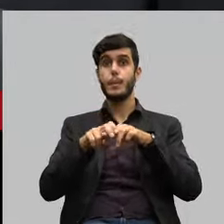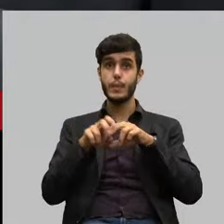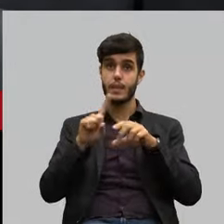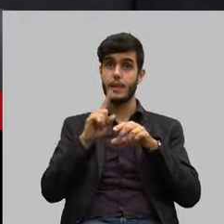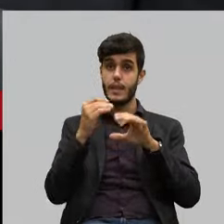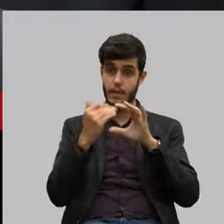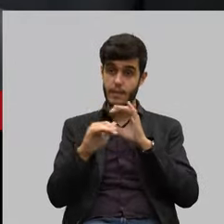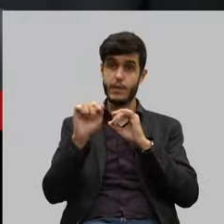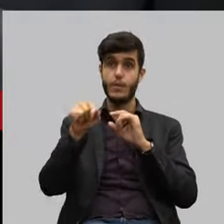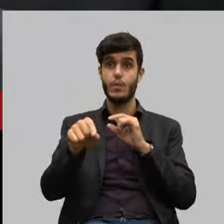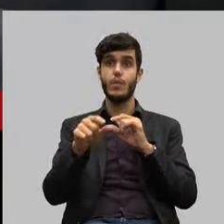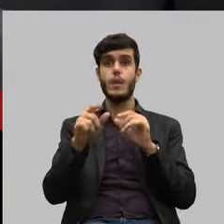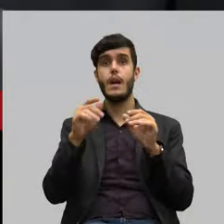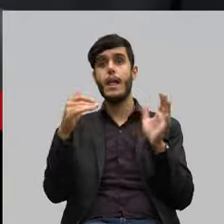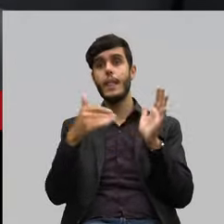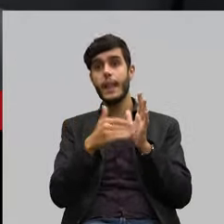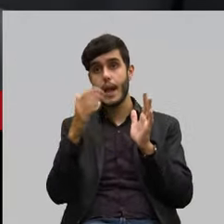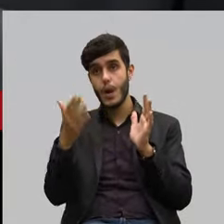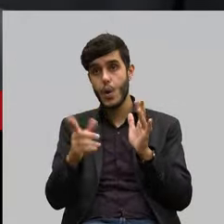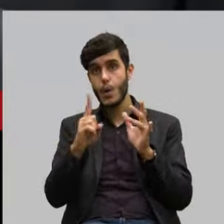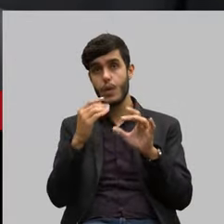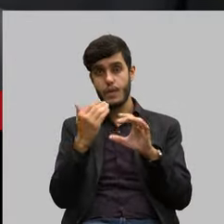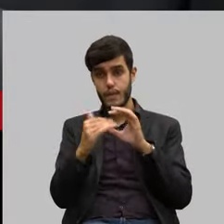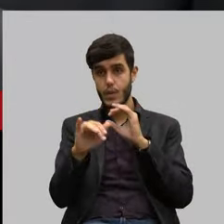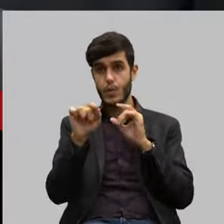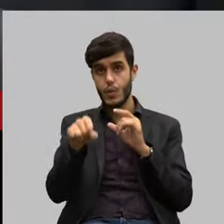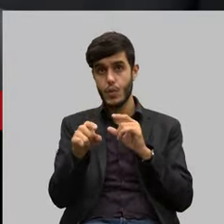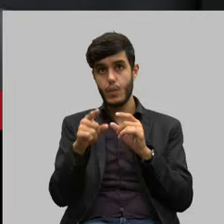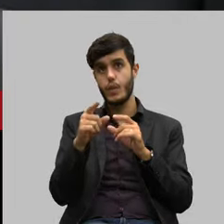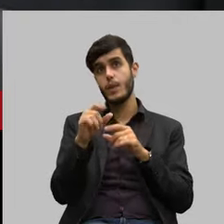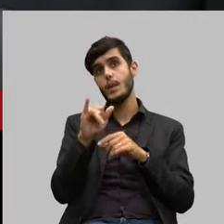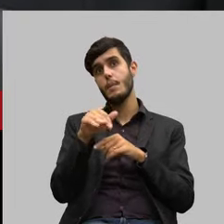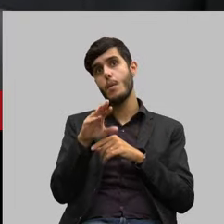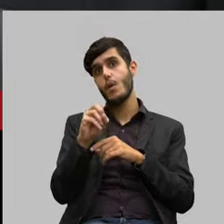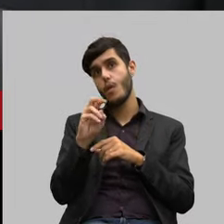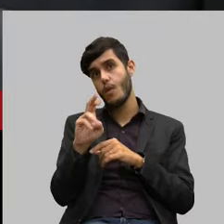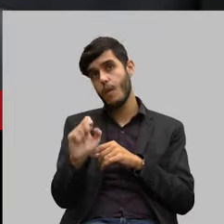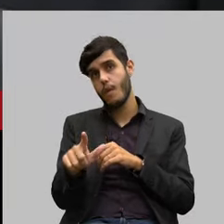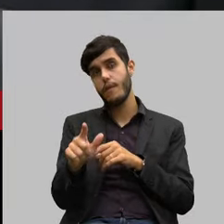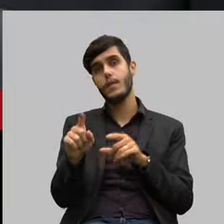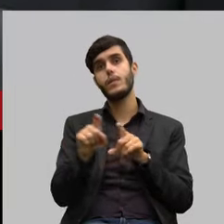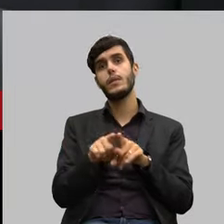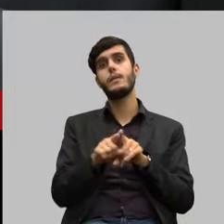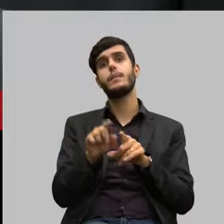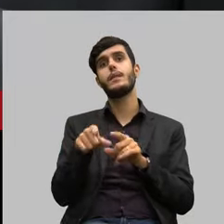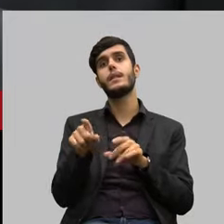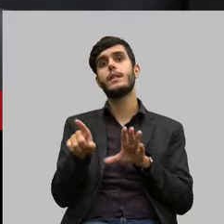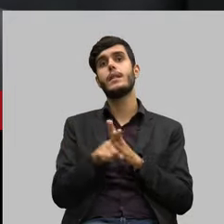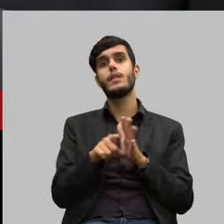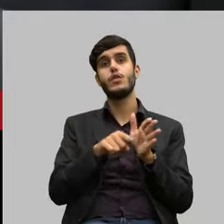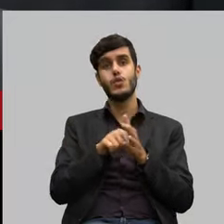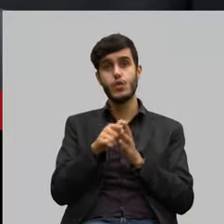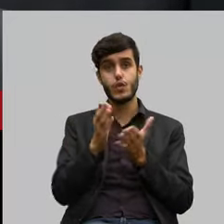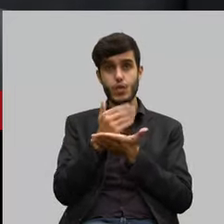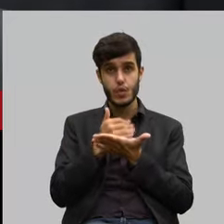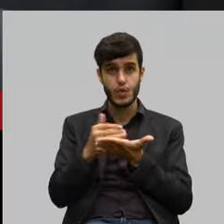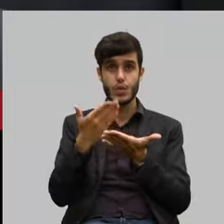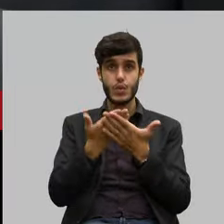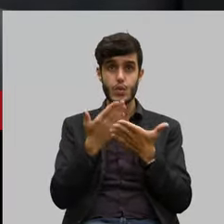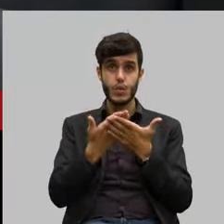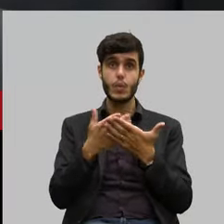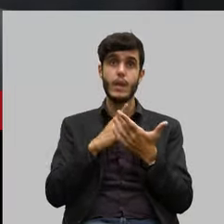da solicitação do envio do projeto de lei e em relação a estudos autoriais a gente a gente tem uma